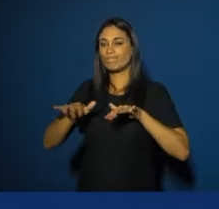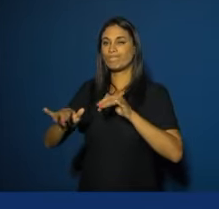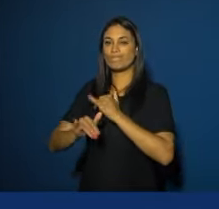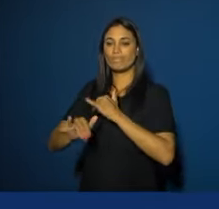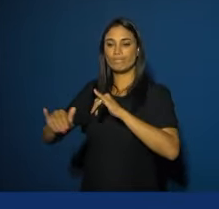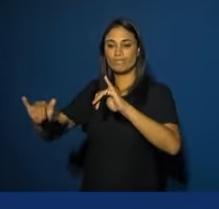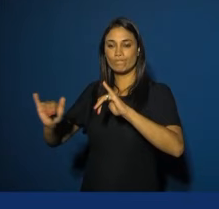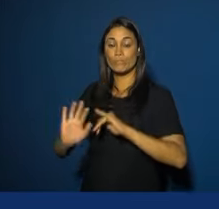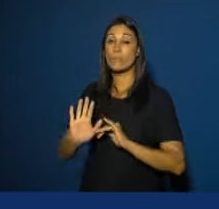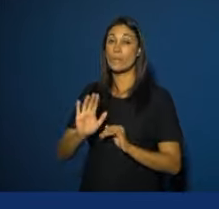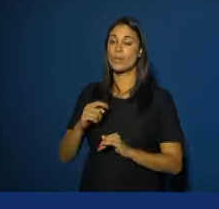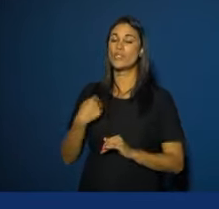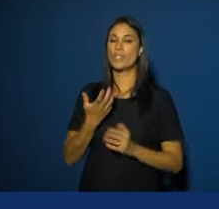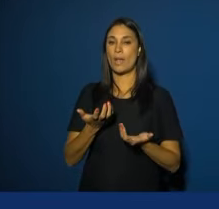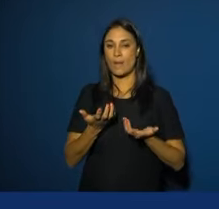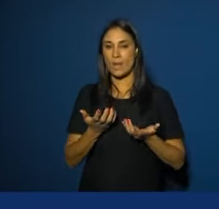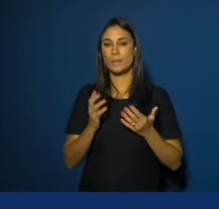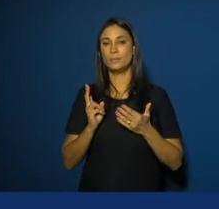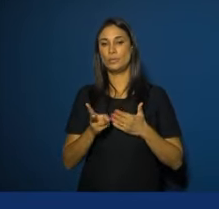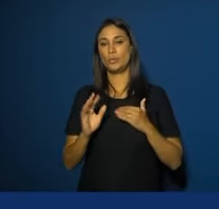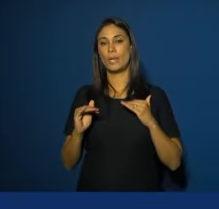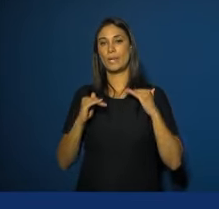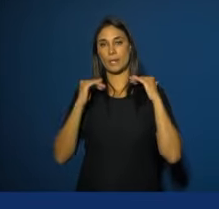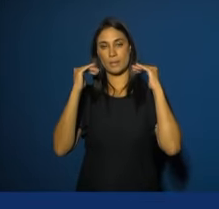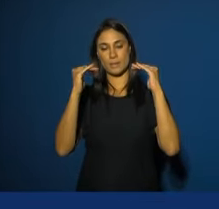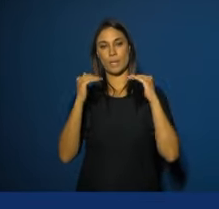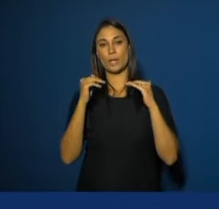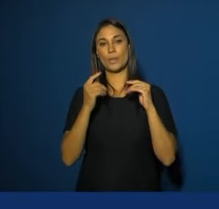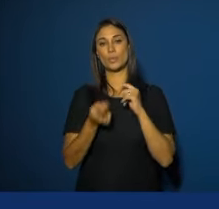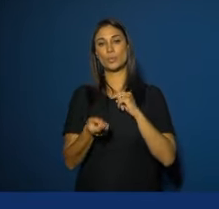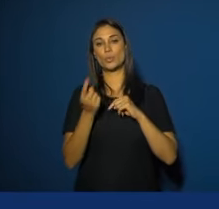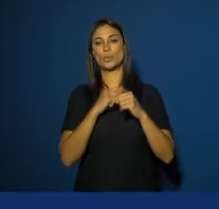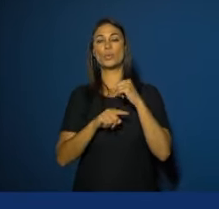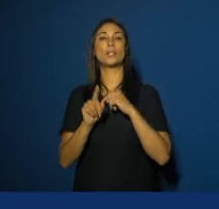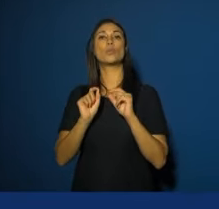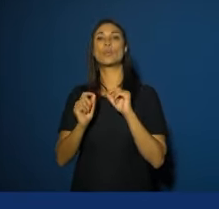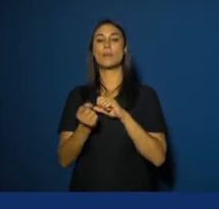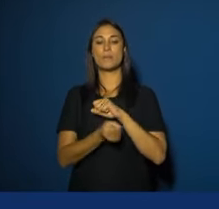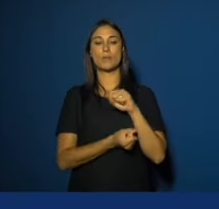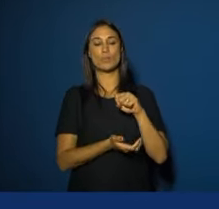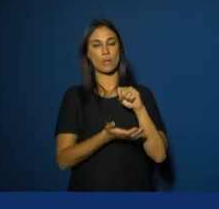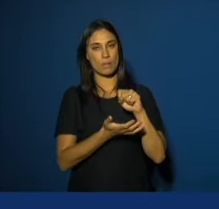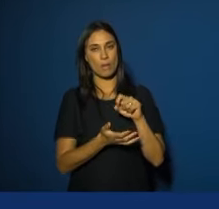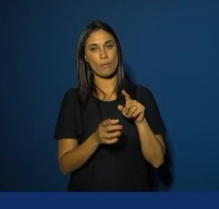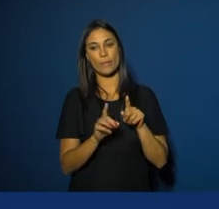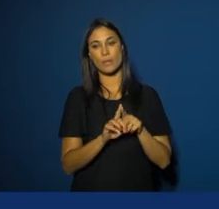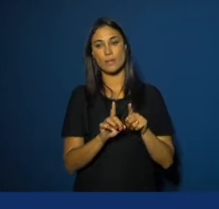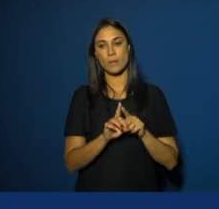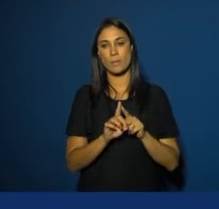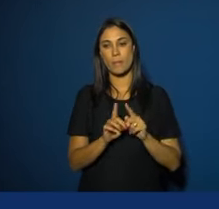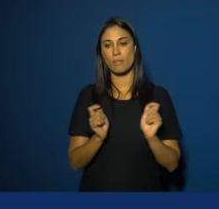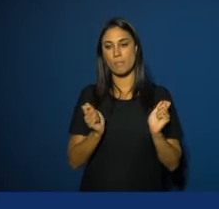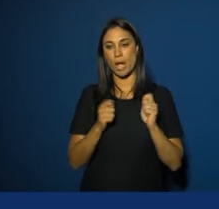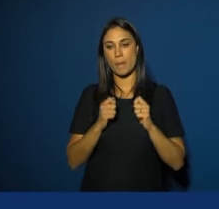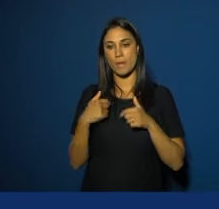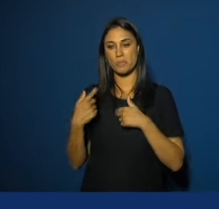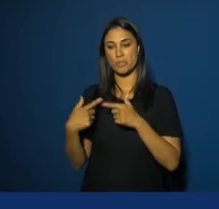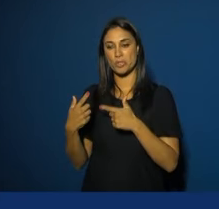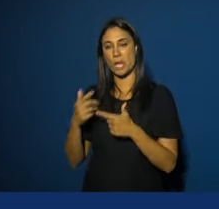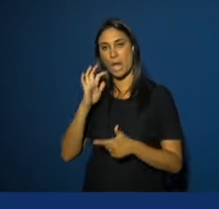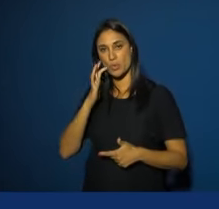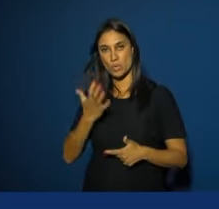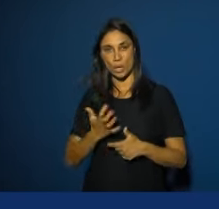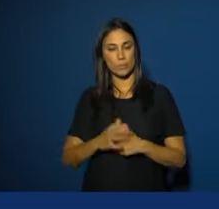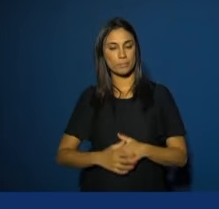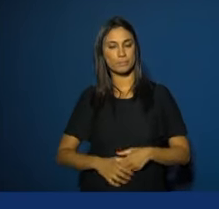né? Mas a gente quer fazer esse negócio crescer, tornando ele um negócio bem sustentável e capaz de gerar bastante resultado